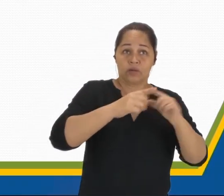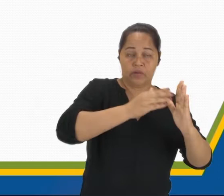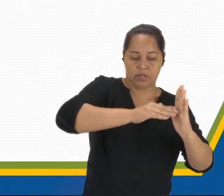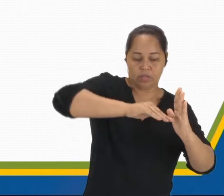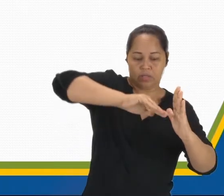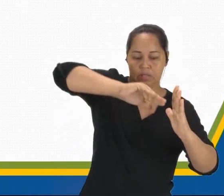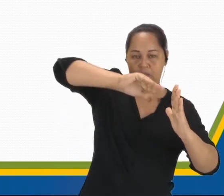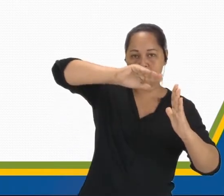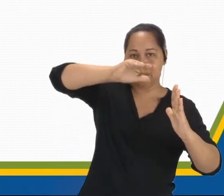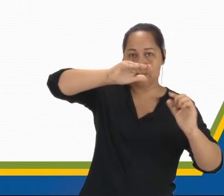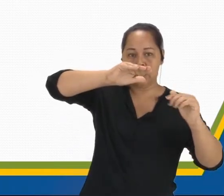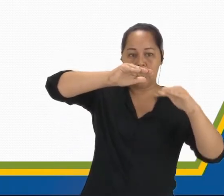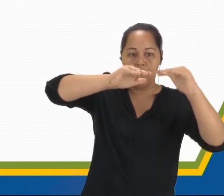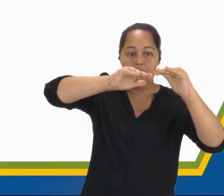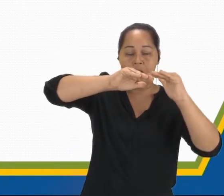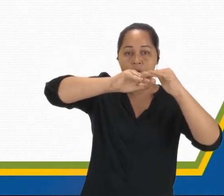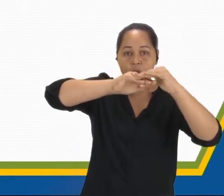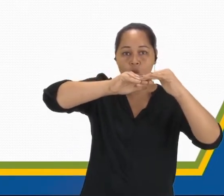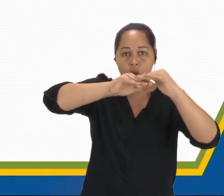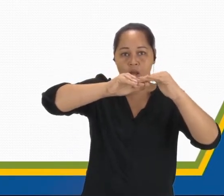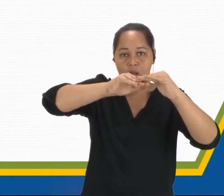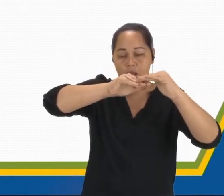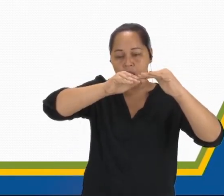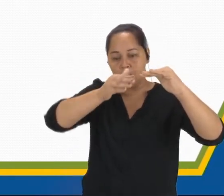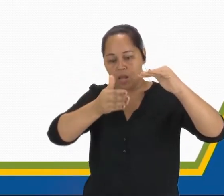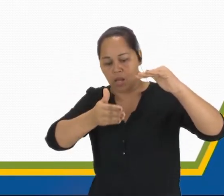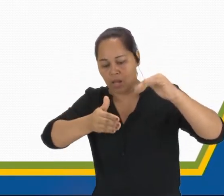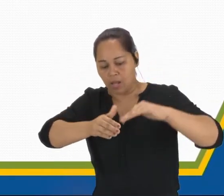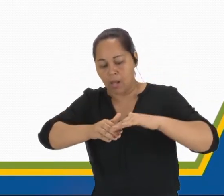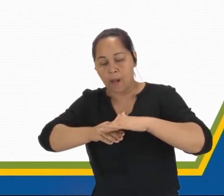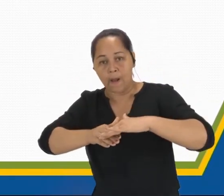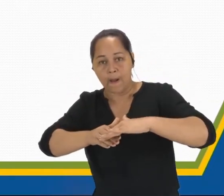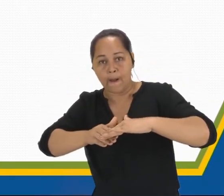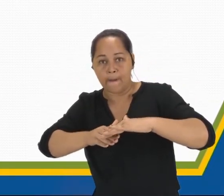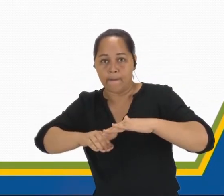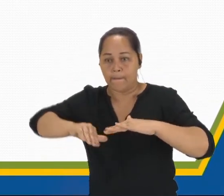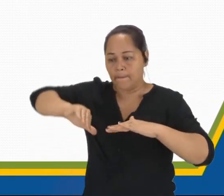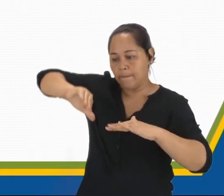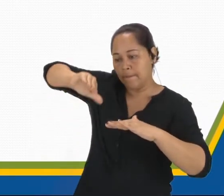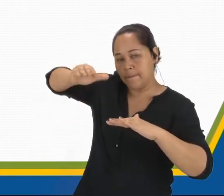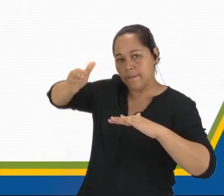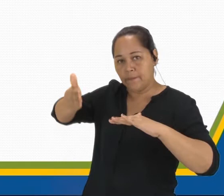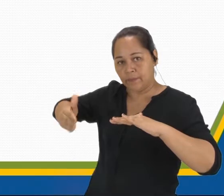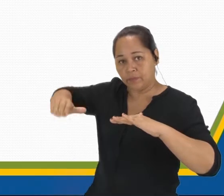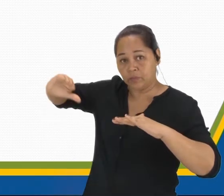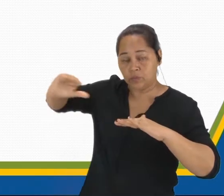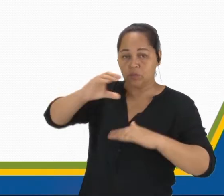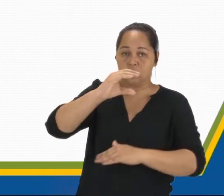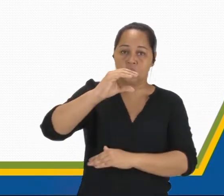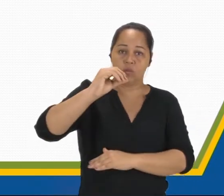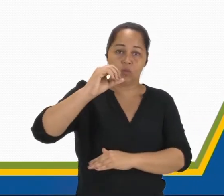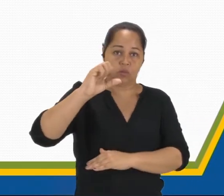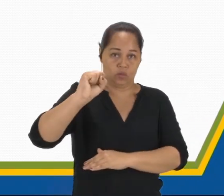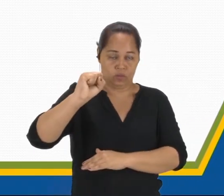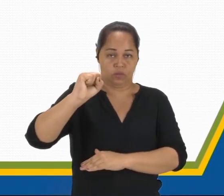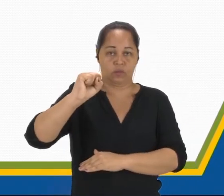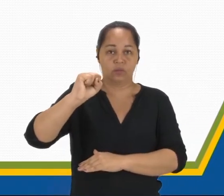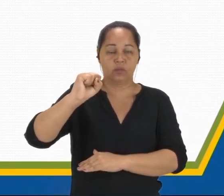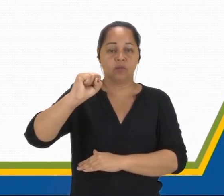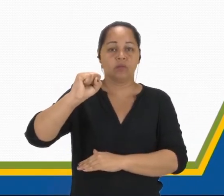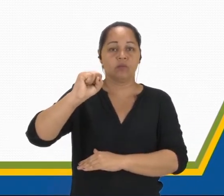tá? Por isso que ela vai ter fazendo isso aqui, ó. É uma onda que a gente chama de cossenoide, que é o nome do